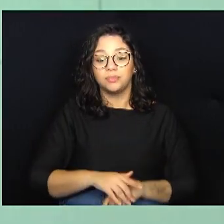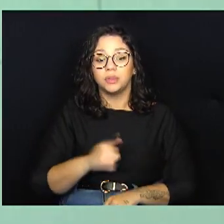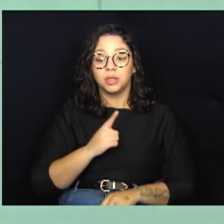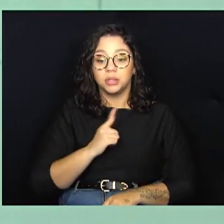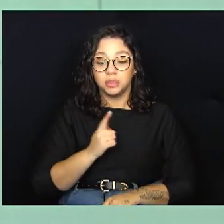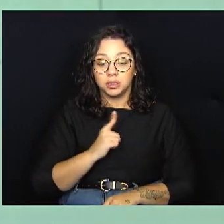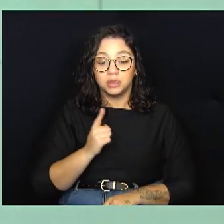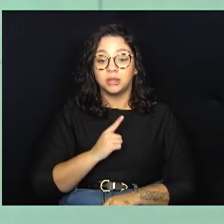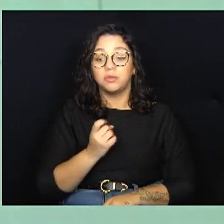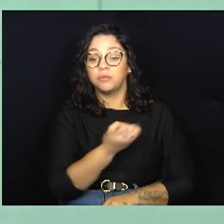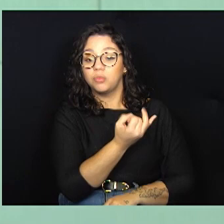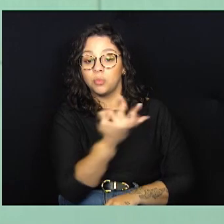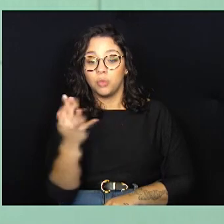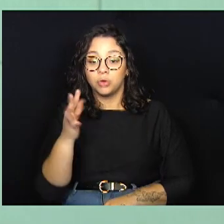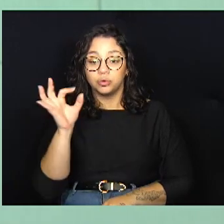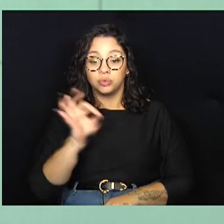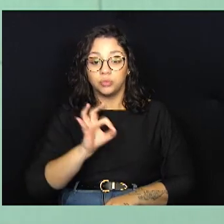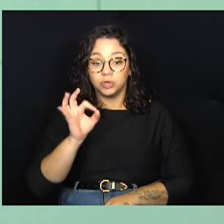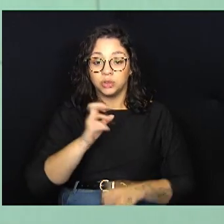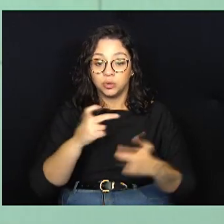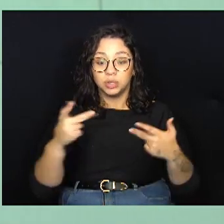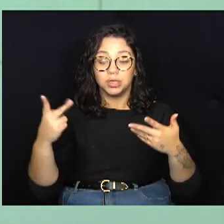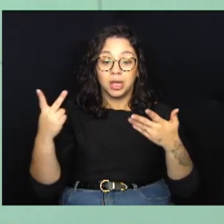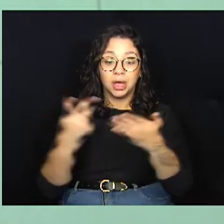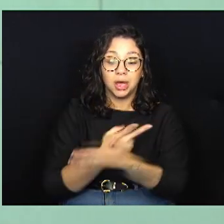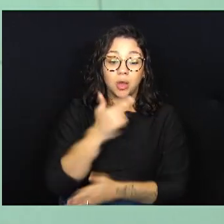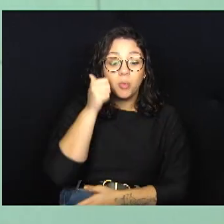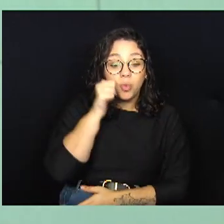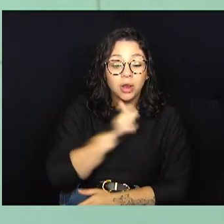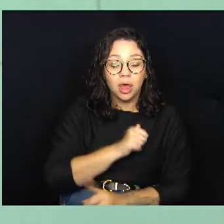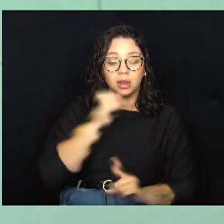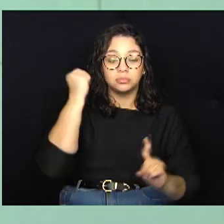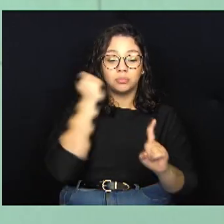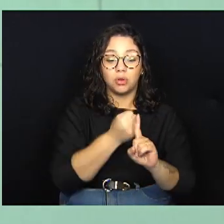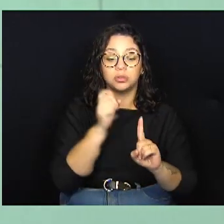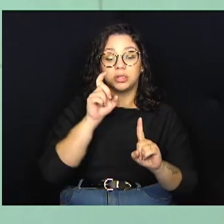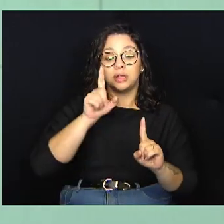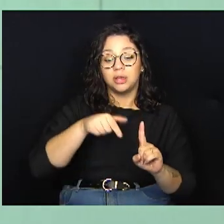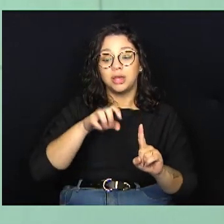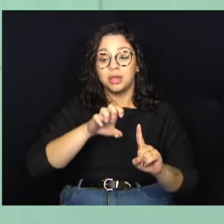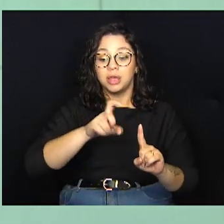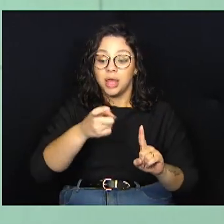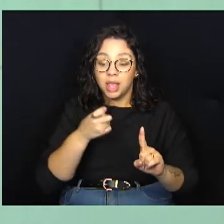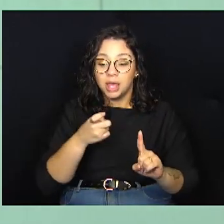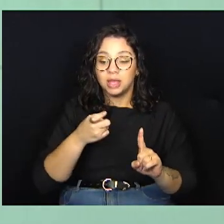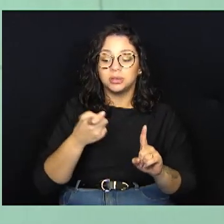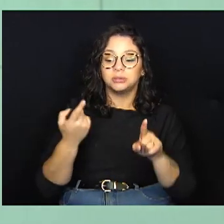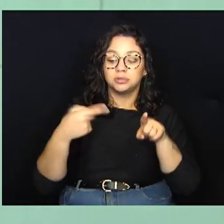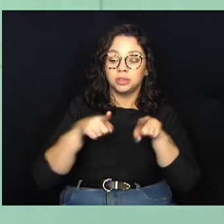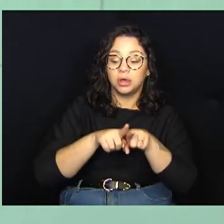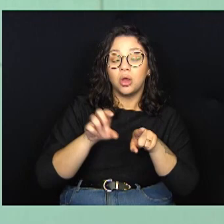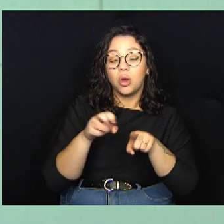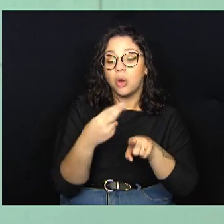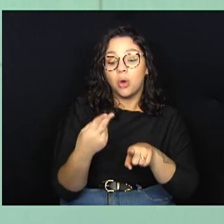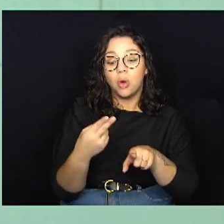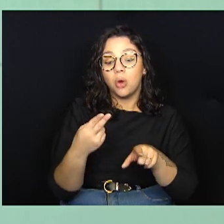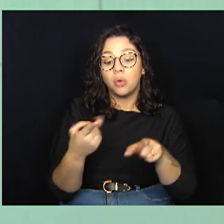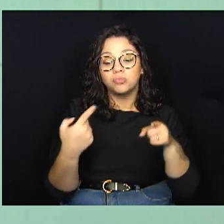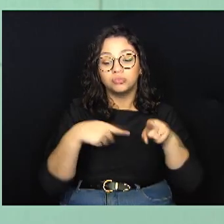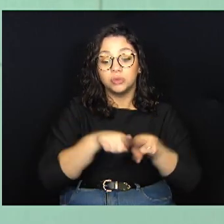81,7% dos casos, as mulheres foram mortas por ex-companheiros ou companheiros atuais, sendo